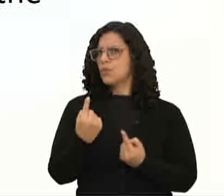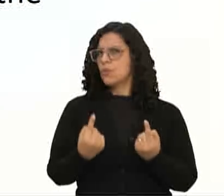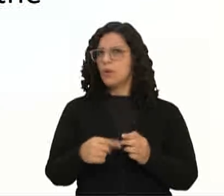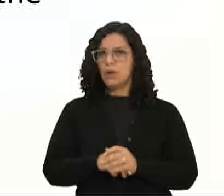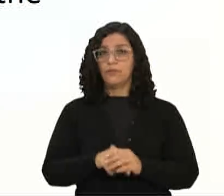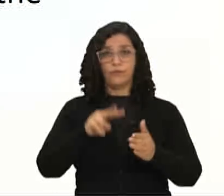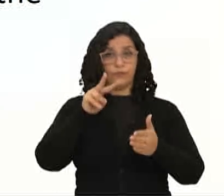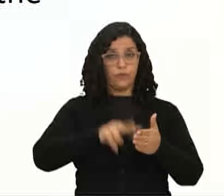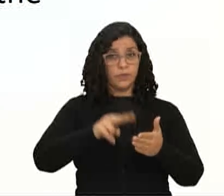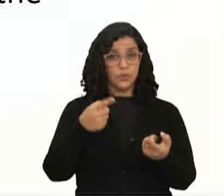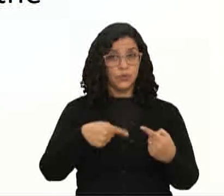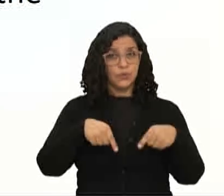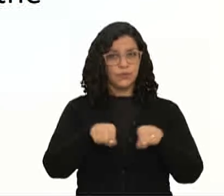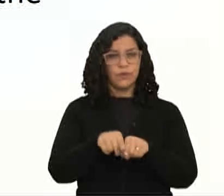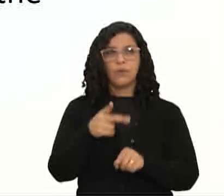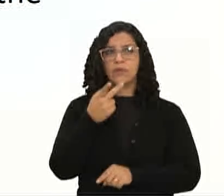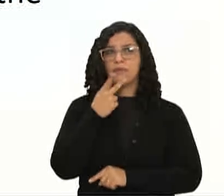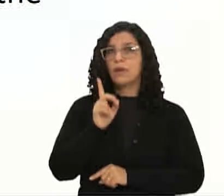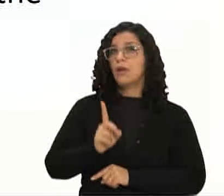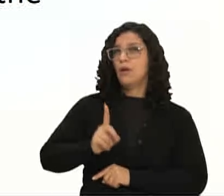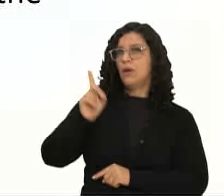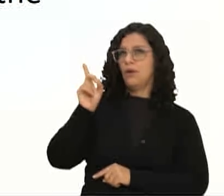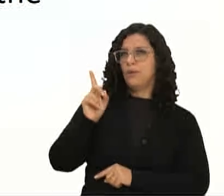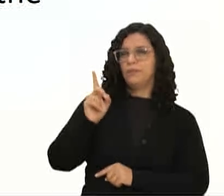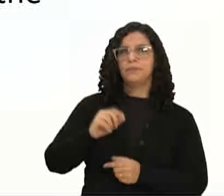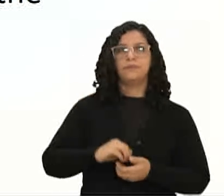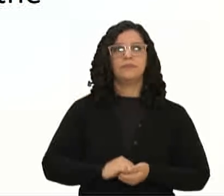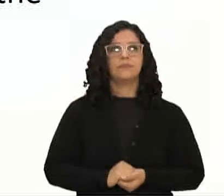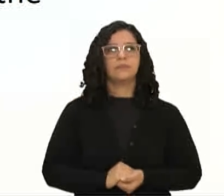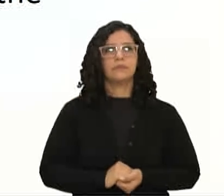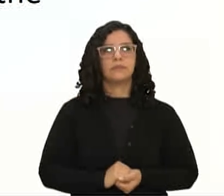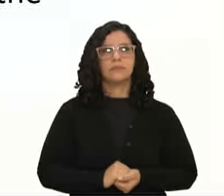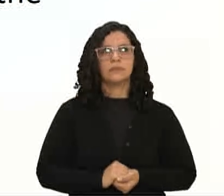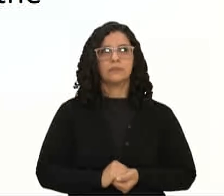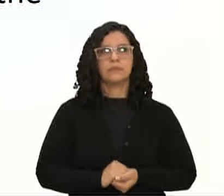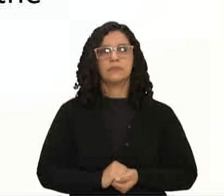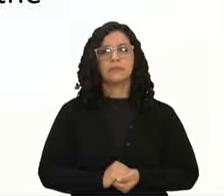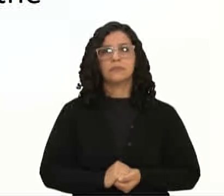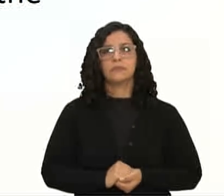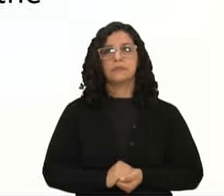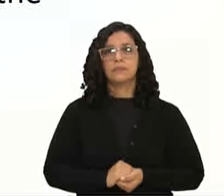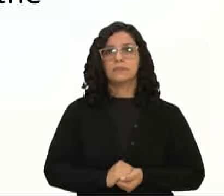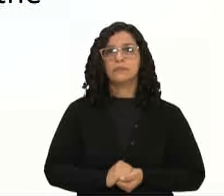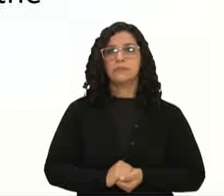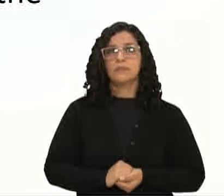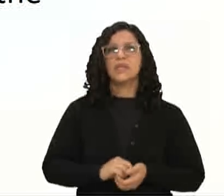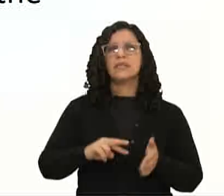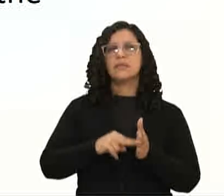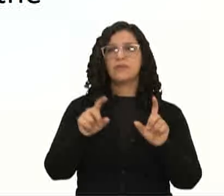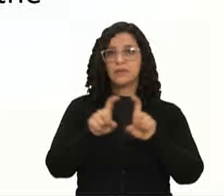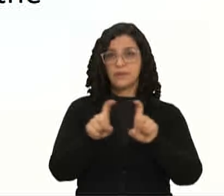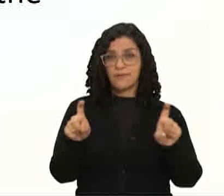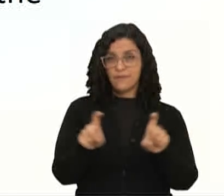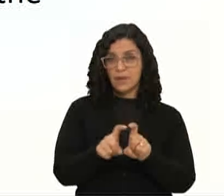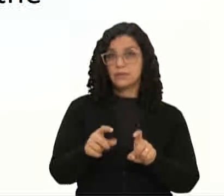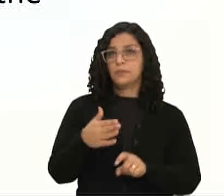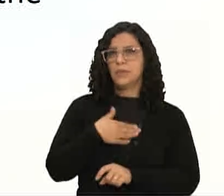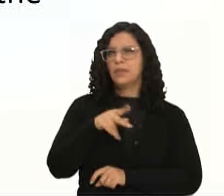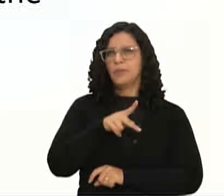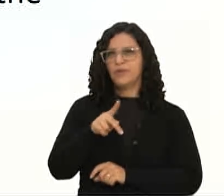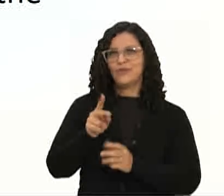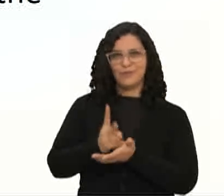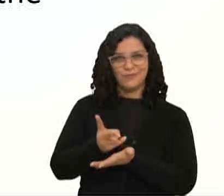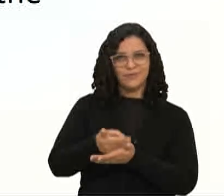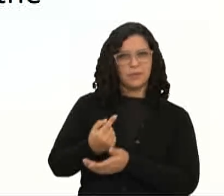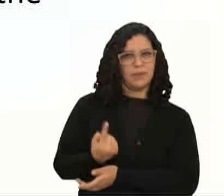ler novamente. Ele diz, Dad, are you going to pay with your credit card? E aí, a frase, My teacher says that you